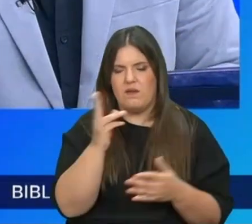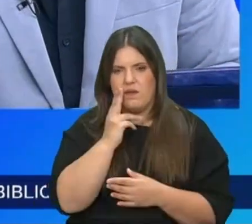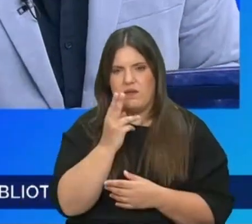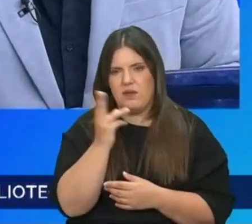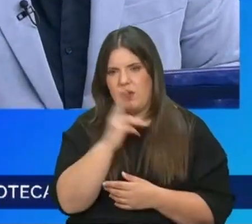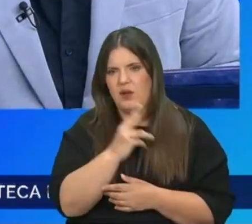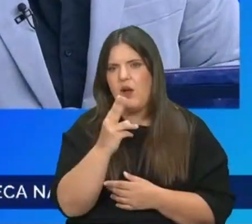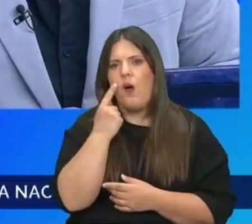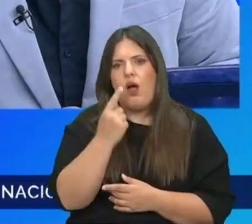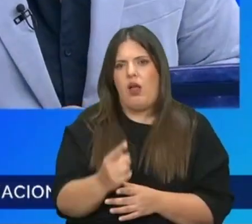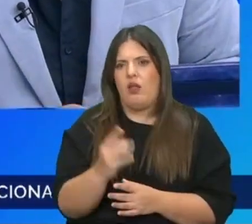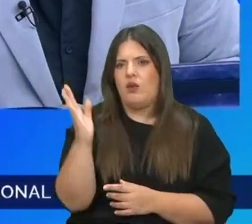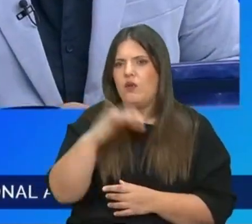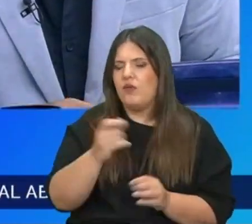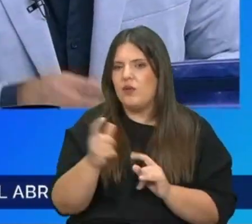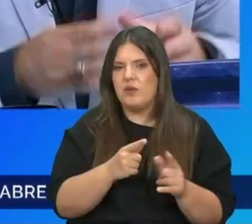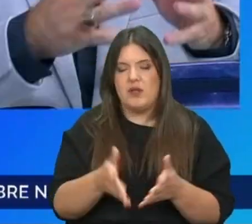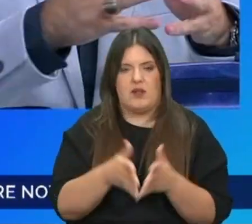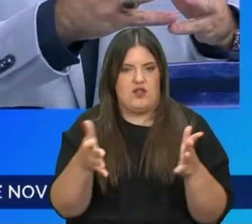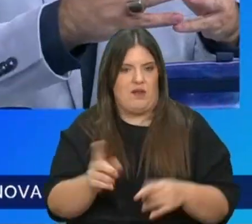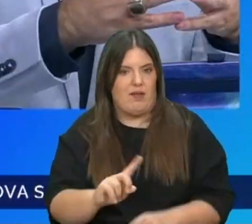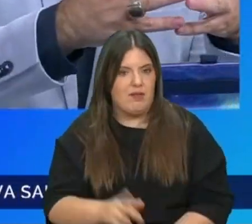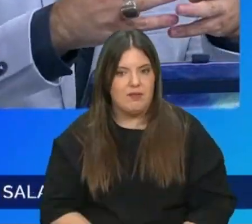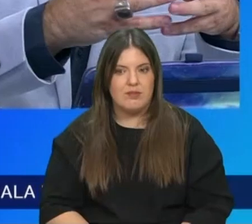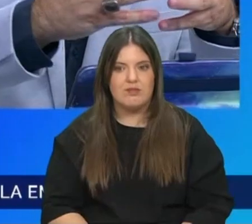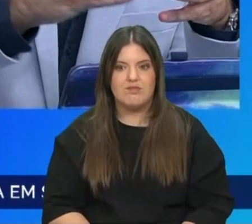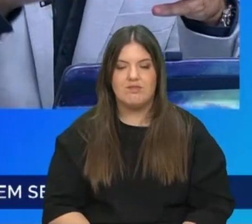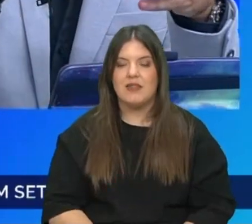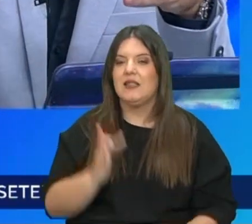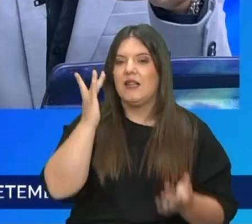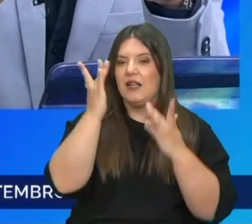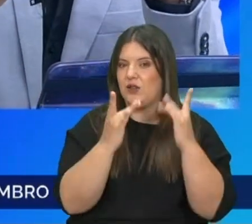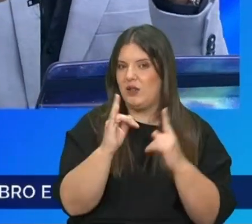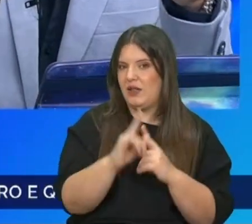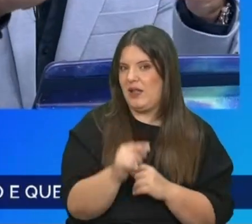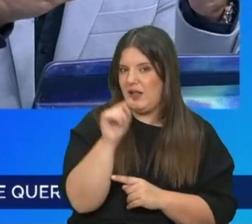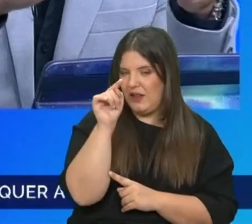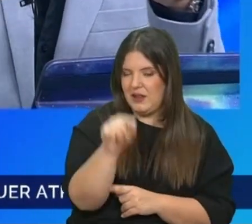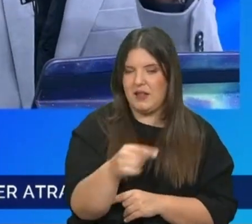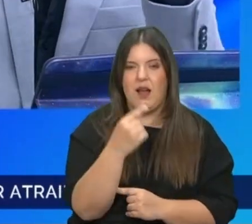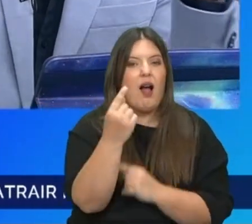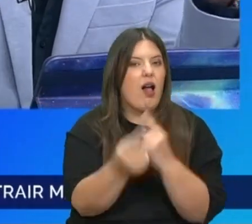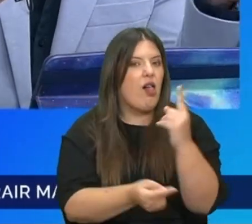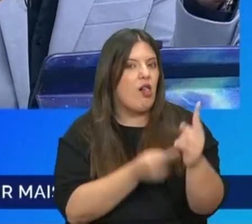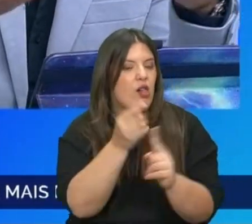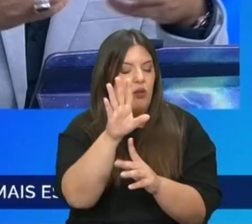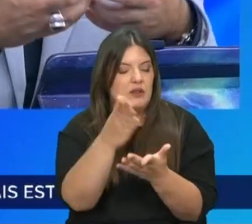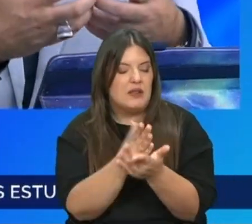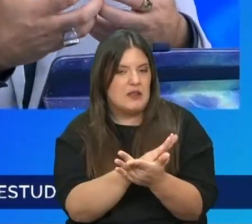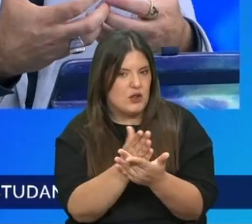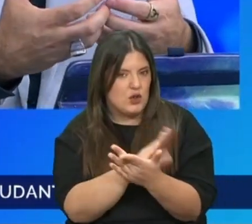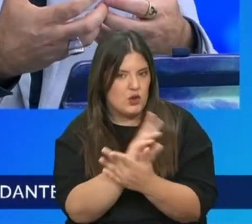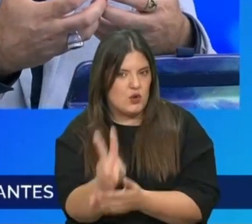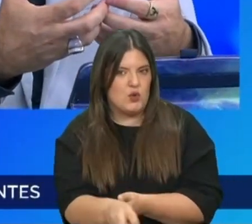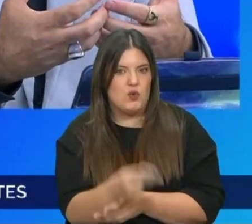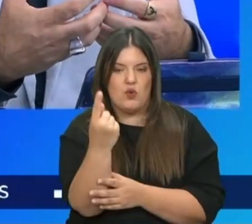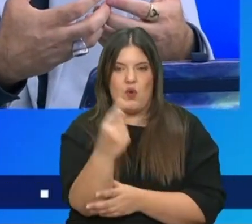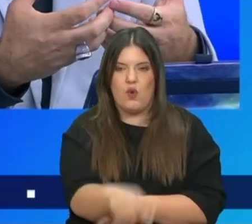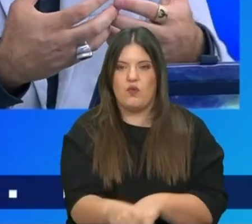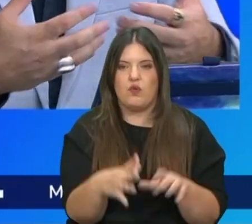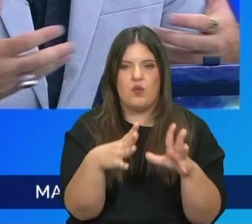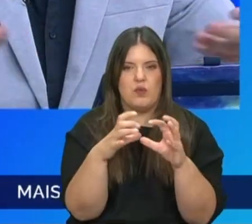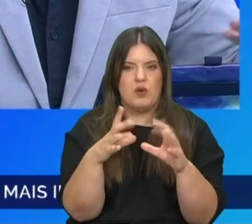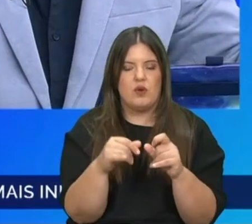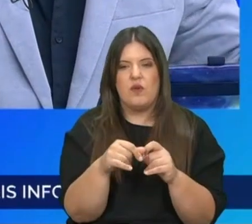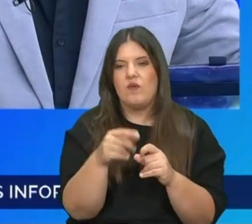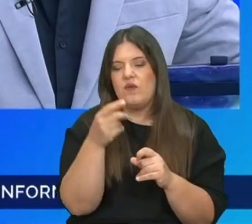olha, José António, não veio de uma estrela gigante. A teoria é de que ali, algures entre aquelas duas galáxias, existiu uma nuvem de gás